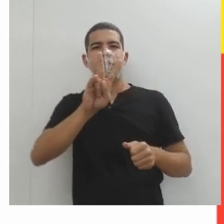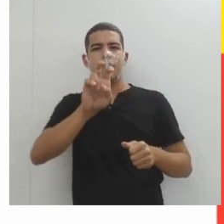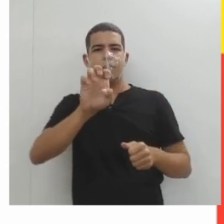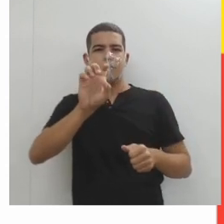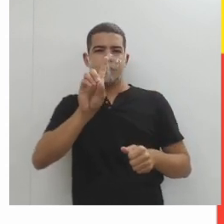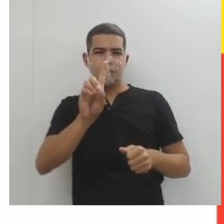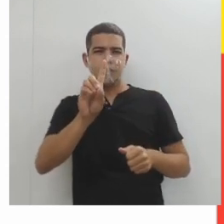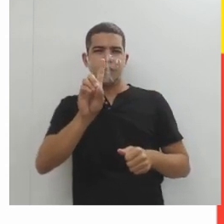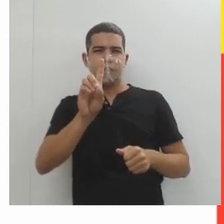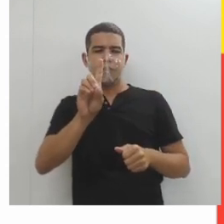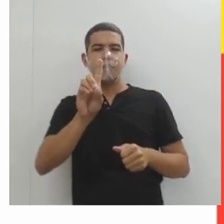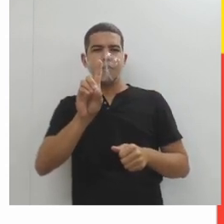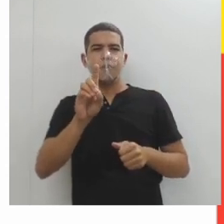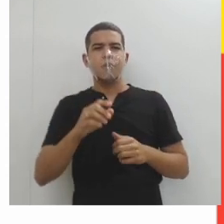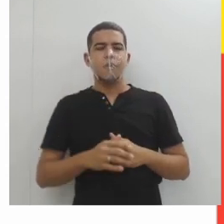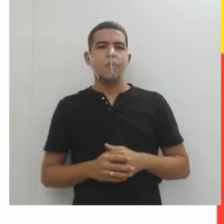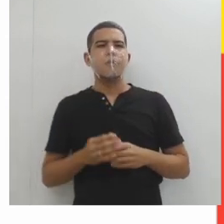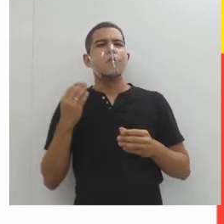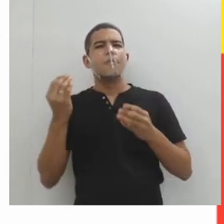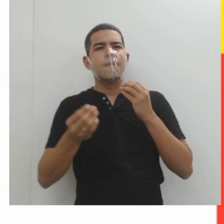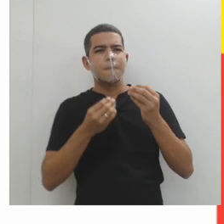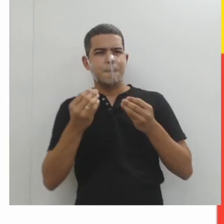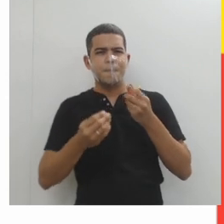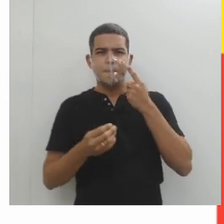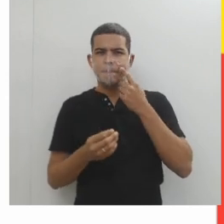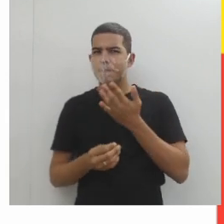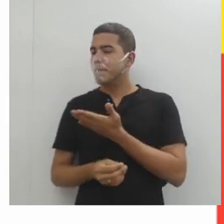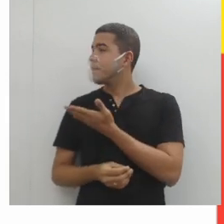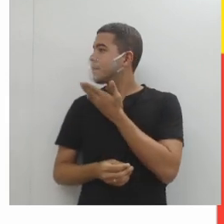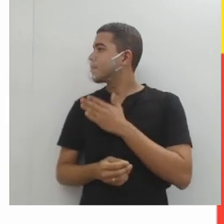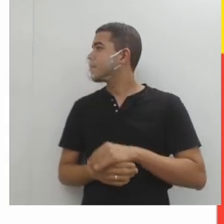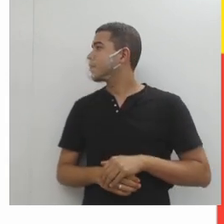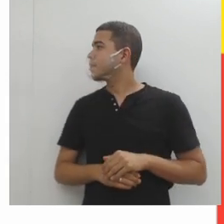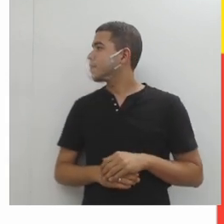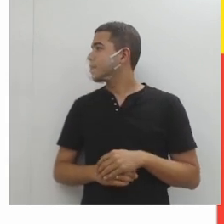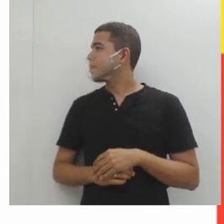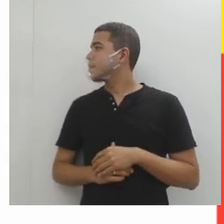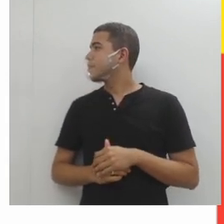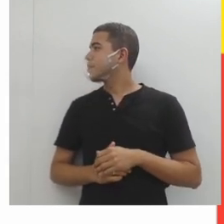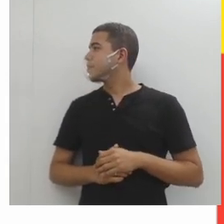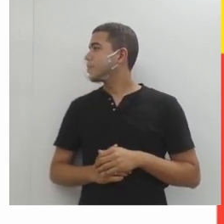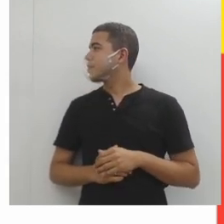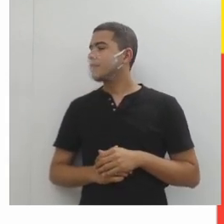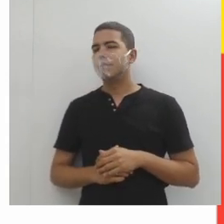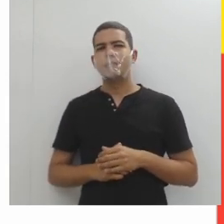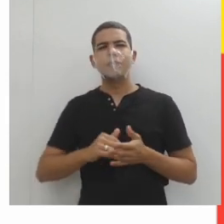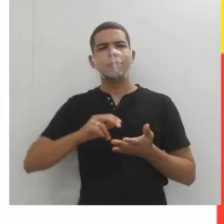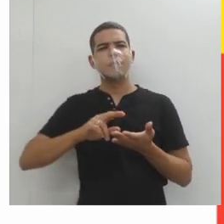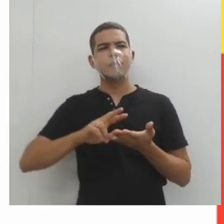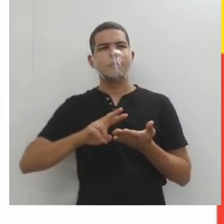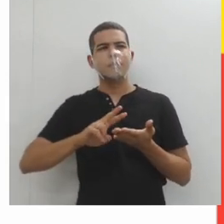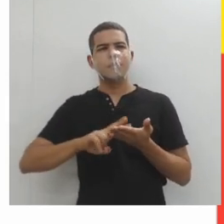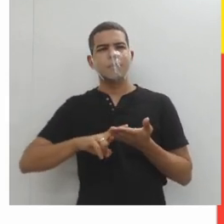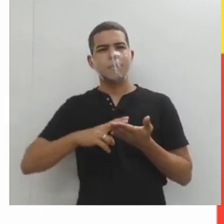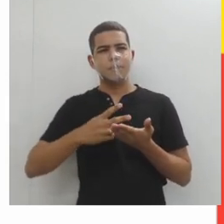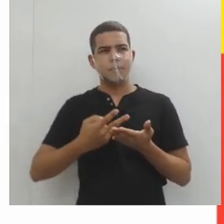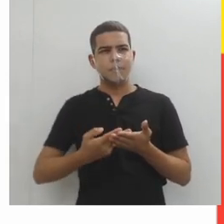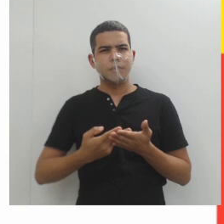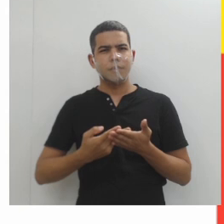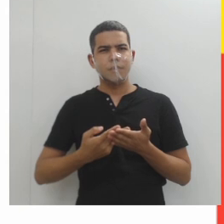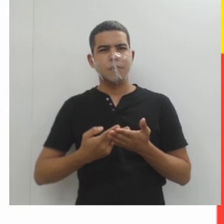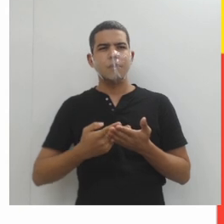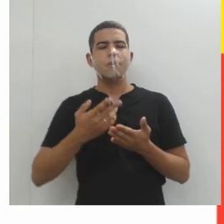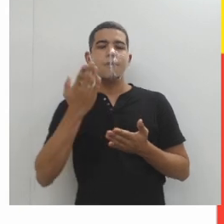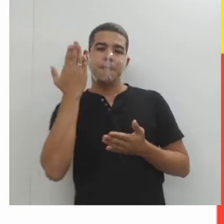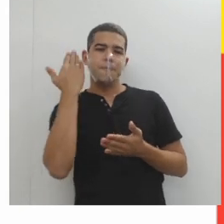para ela a gente sabe que utiliza o verbo auxiliar has. Então, ó, Susan has lived in Greece. Susan has lived in Greece. Ela morou